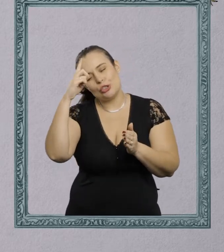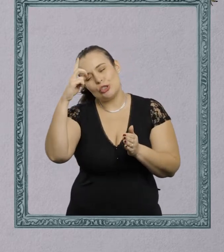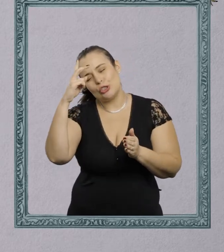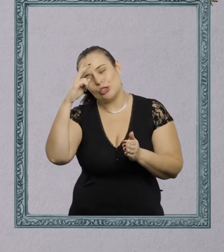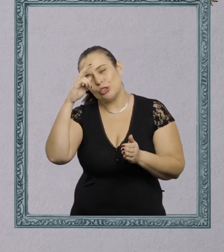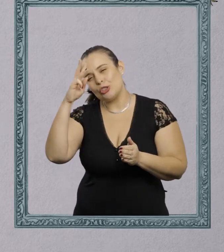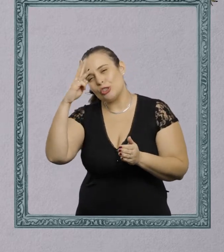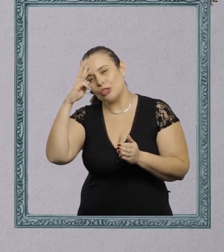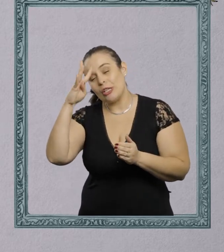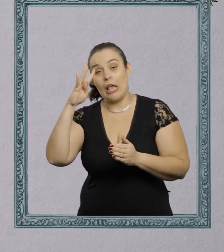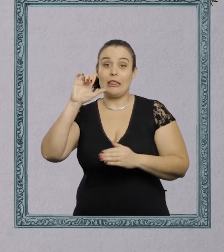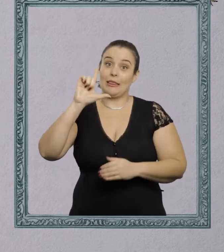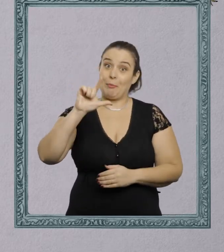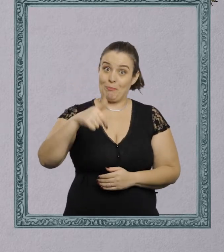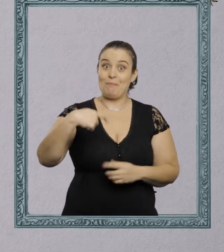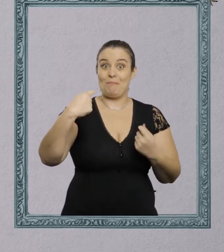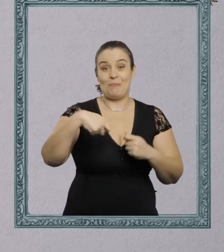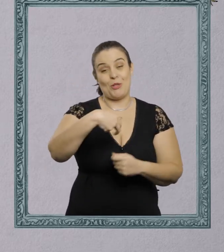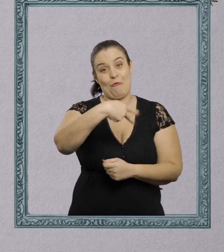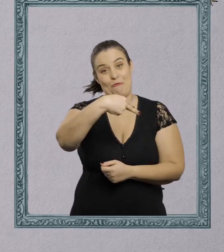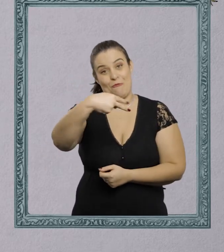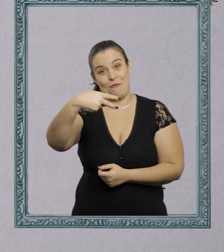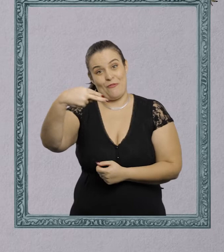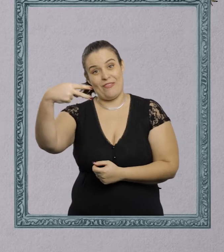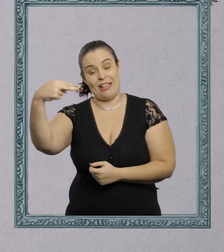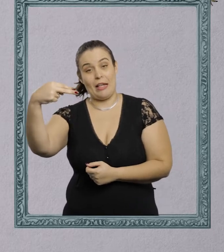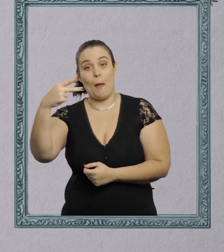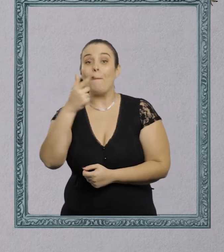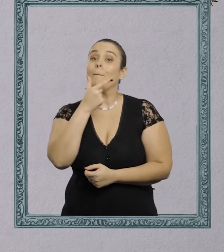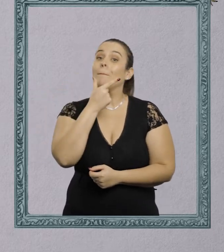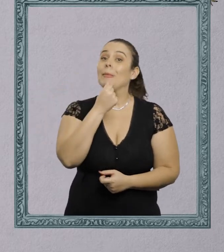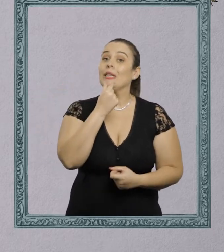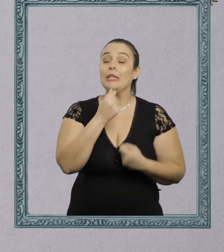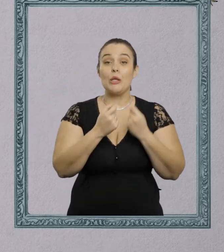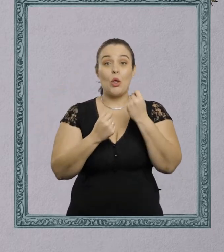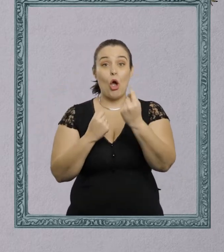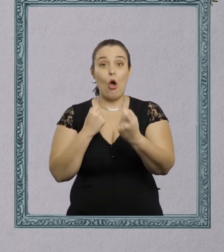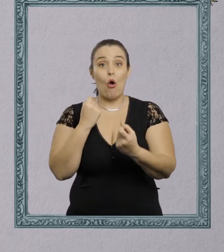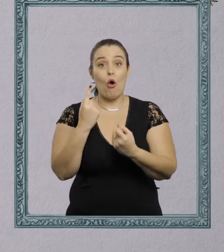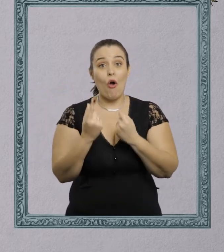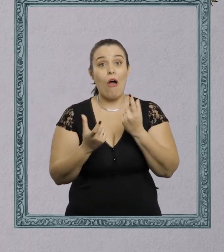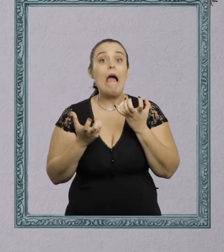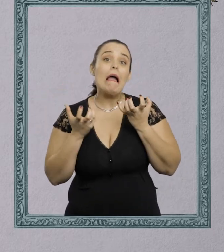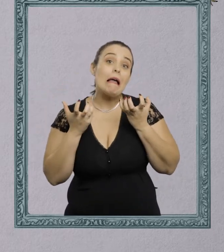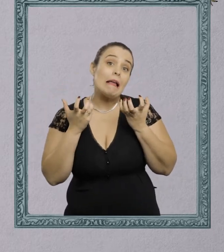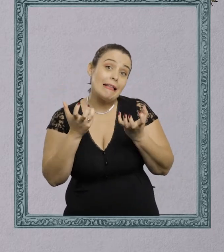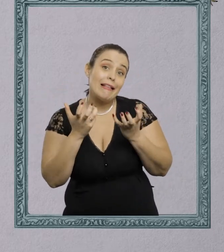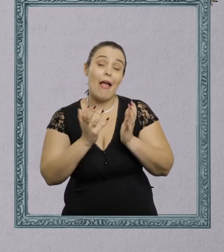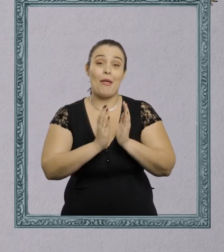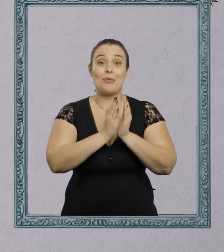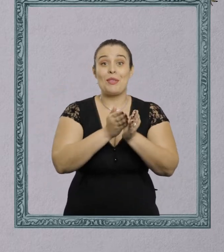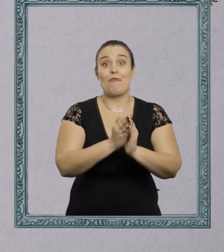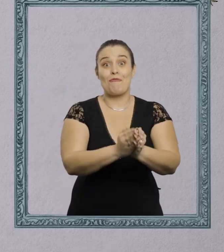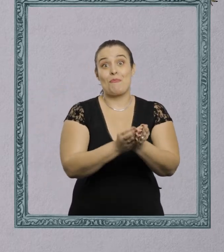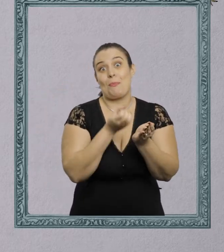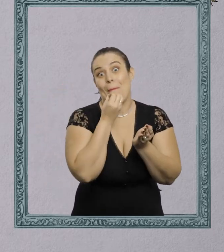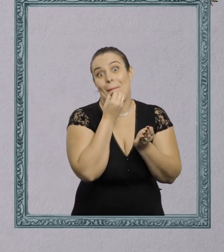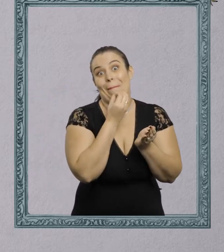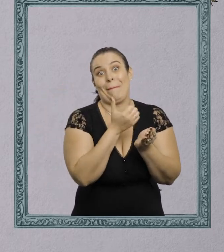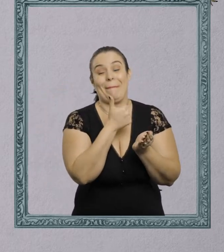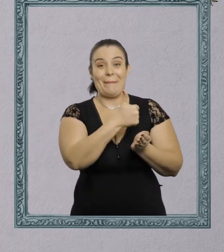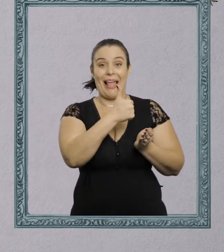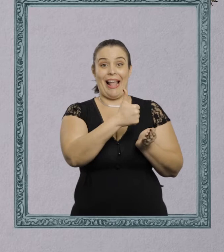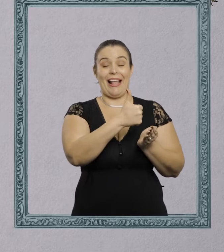do caminho eles iriam voando. Alguns meninos queriam que aquele fosse um navio do bem. Outros